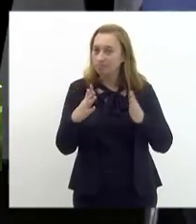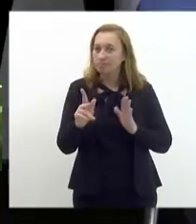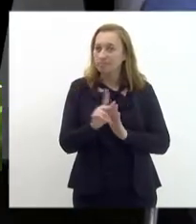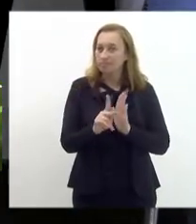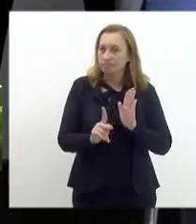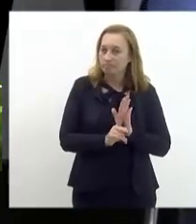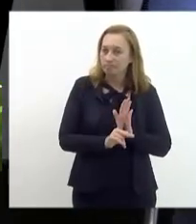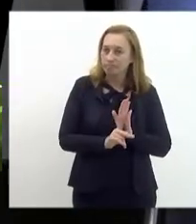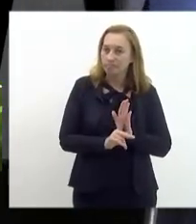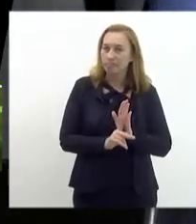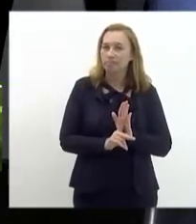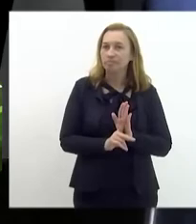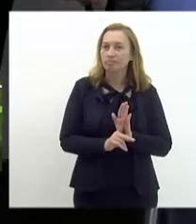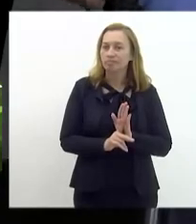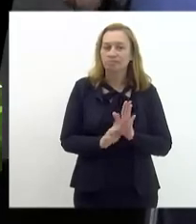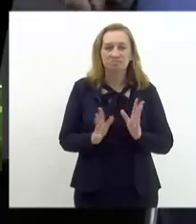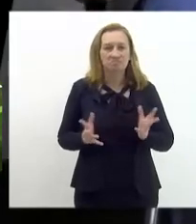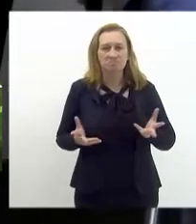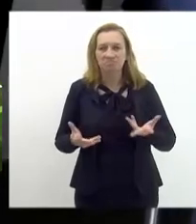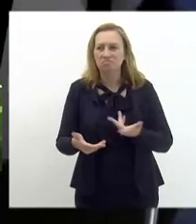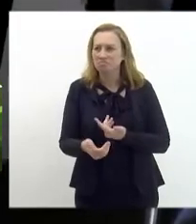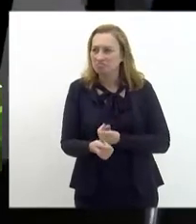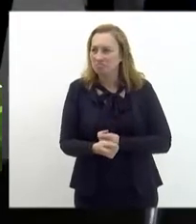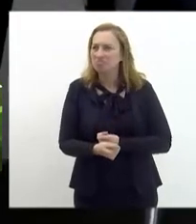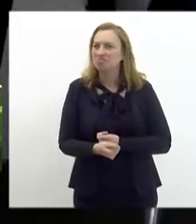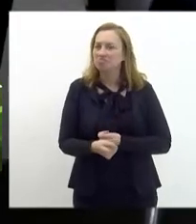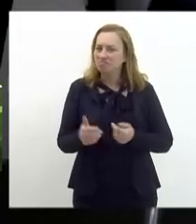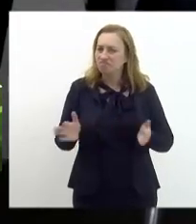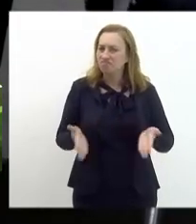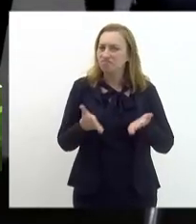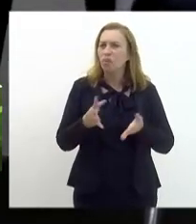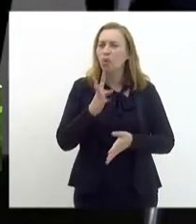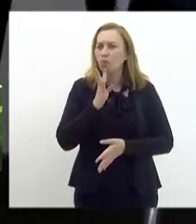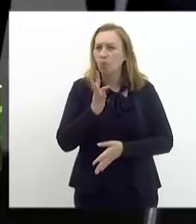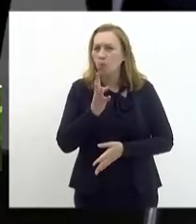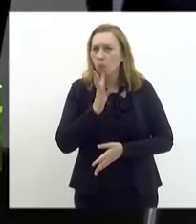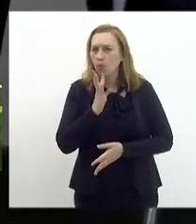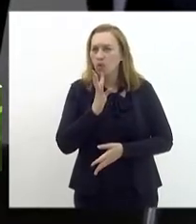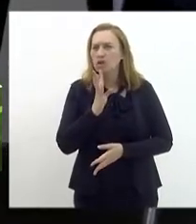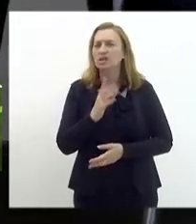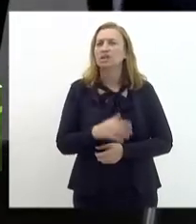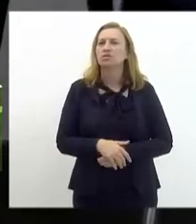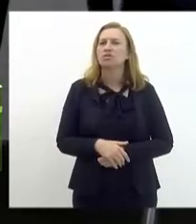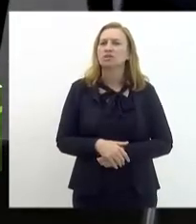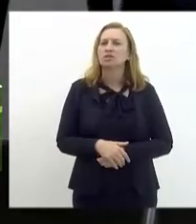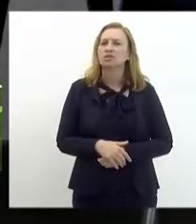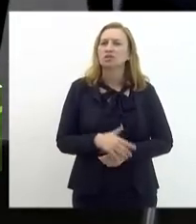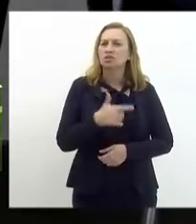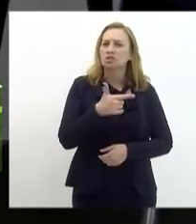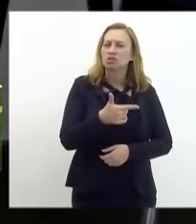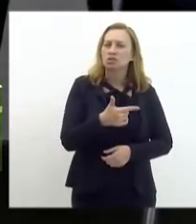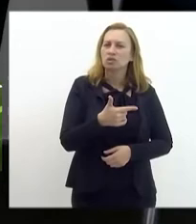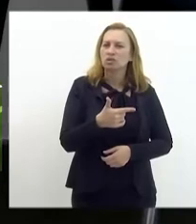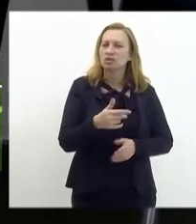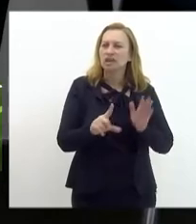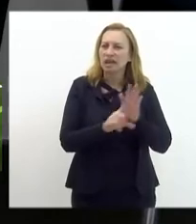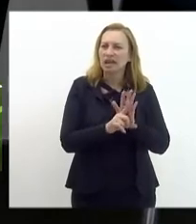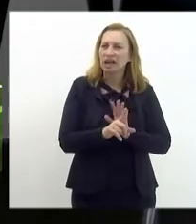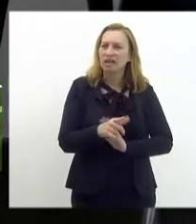tem uma excelente, mais do que uma excelente iniciativa. Nós conhecemos a conformidade desde. Do ambiente da lei